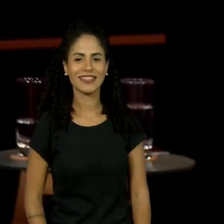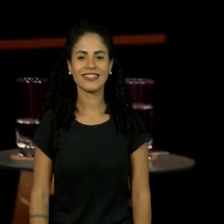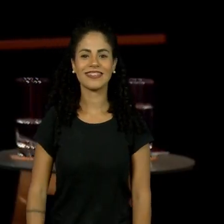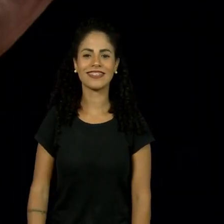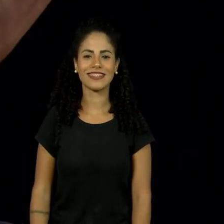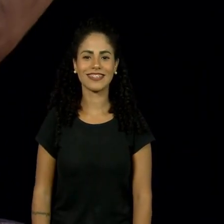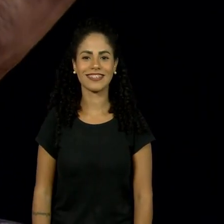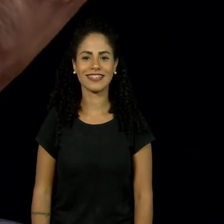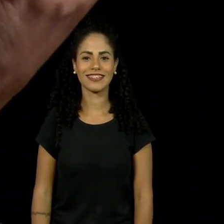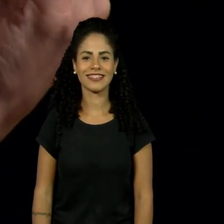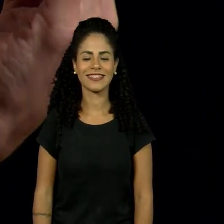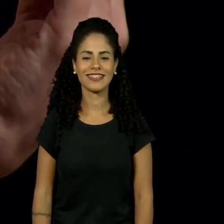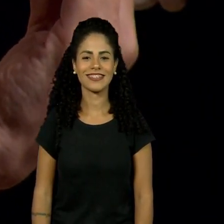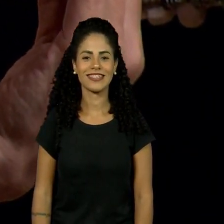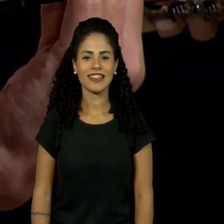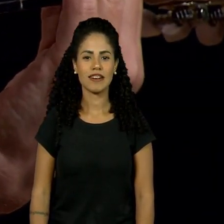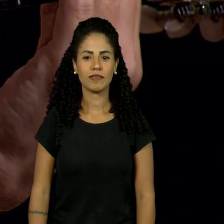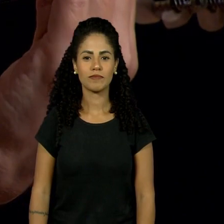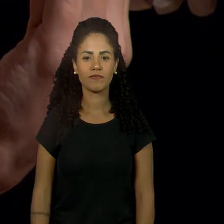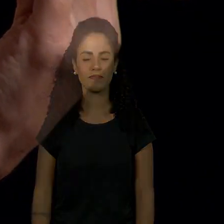lá.